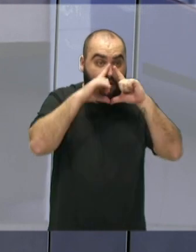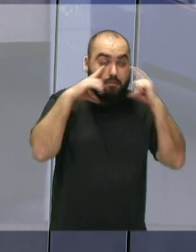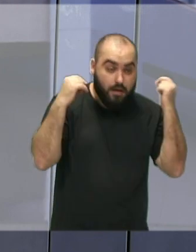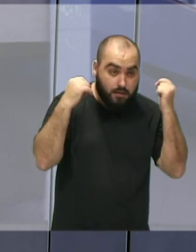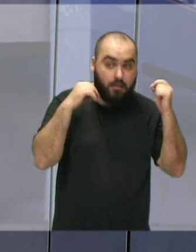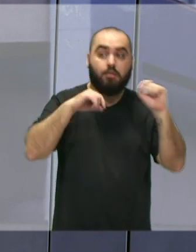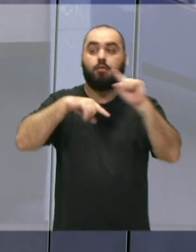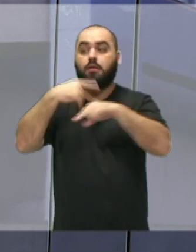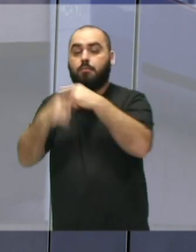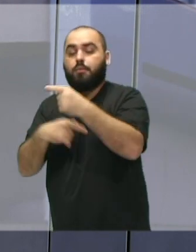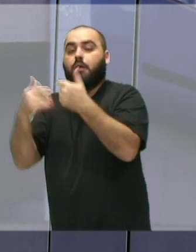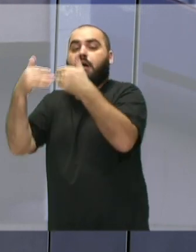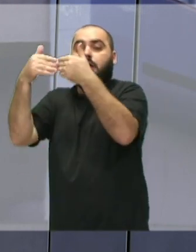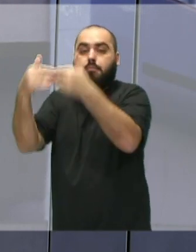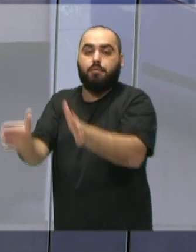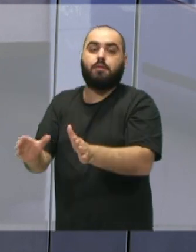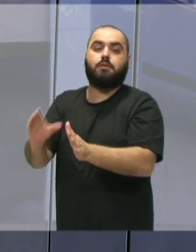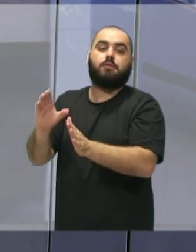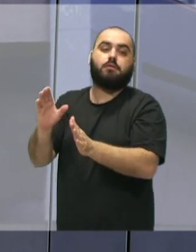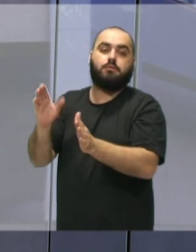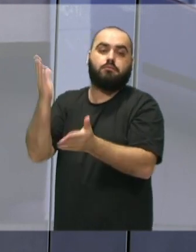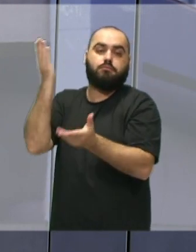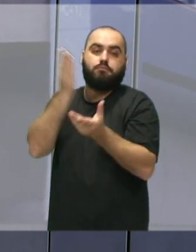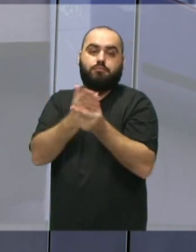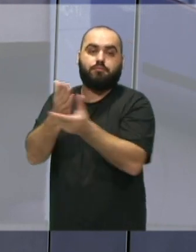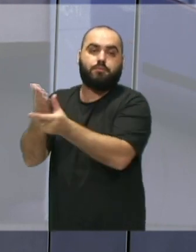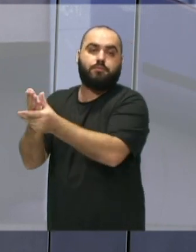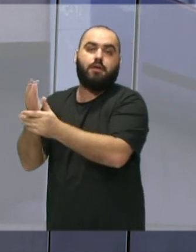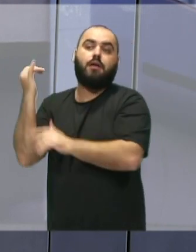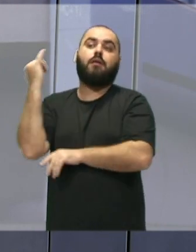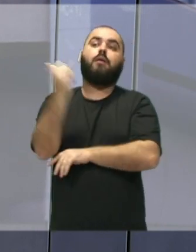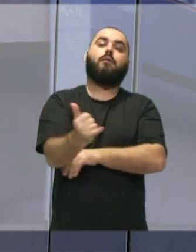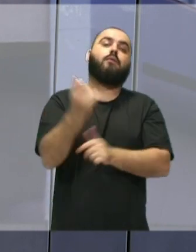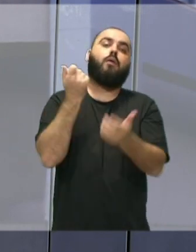para depois abrir o processo, dizendo que ia comprar.